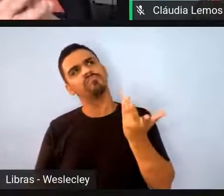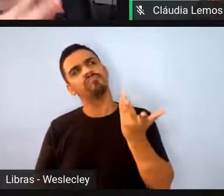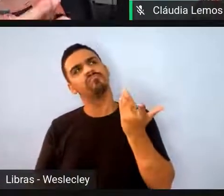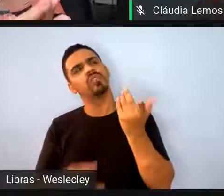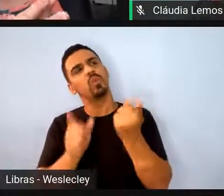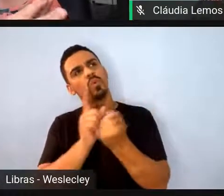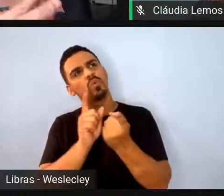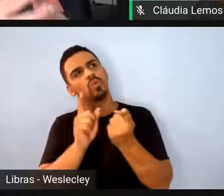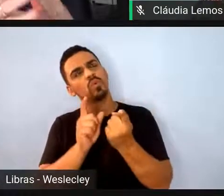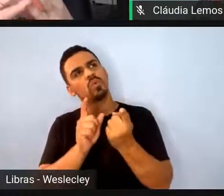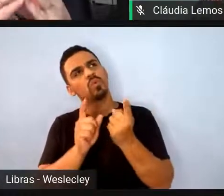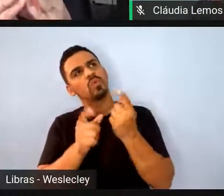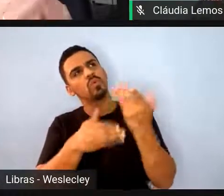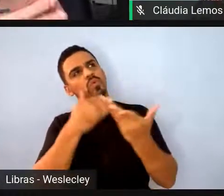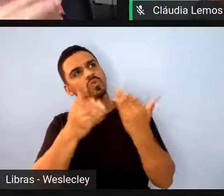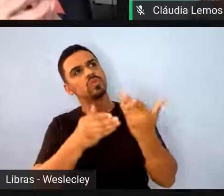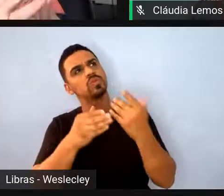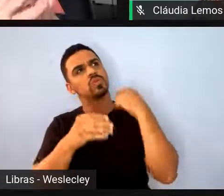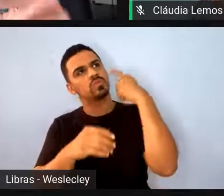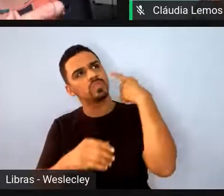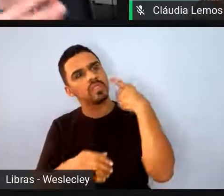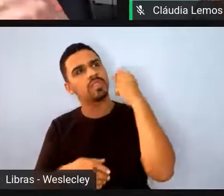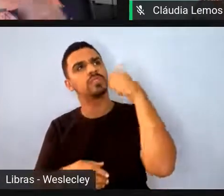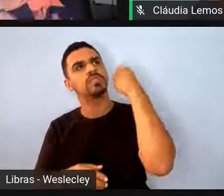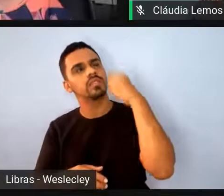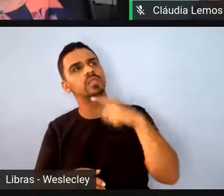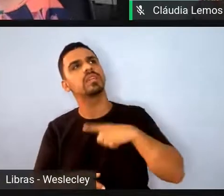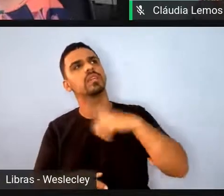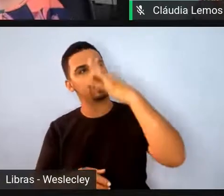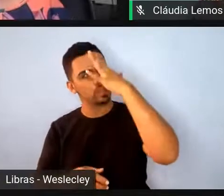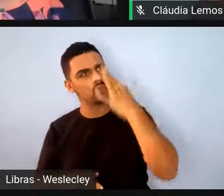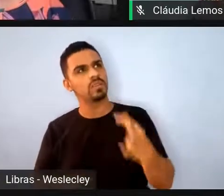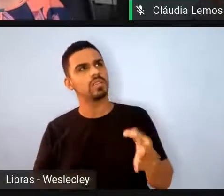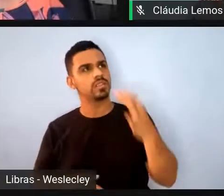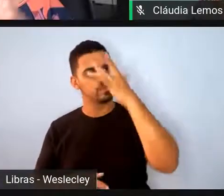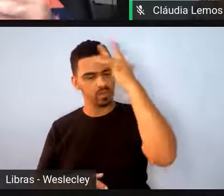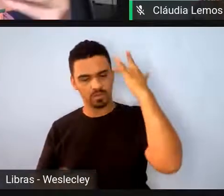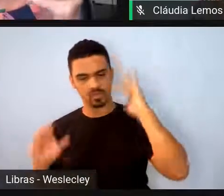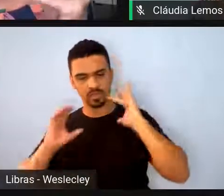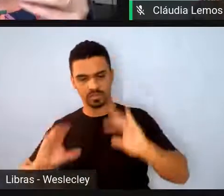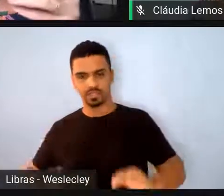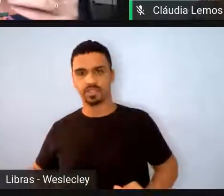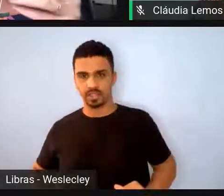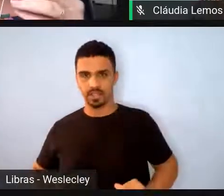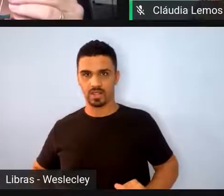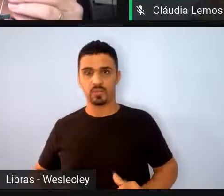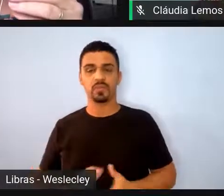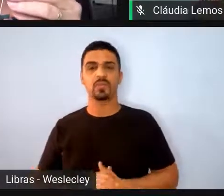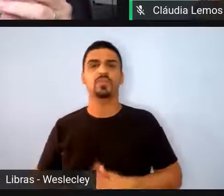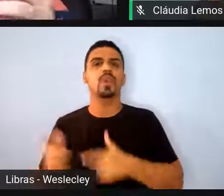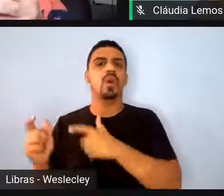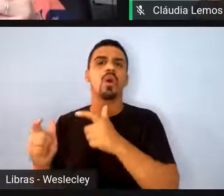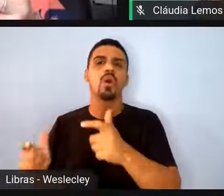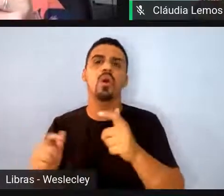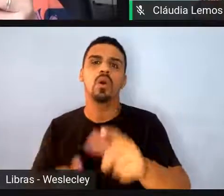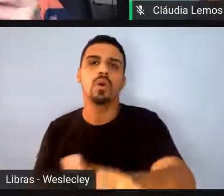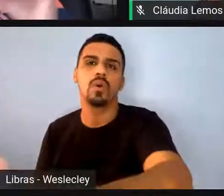uma iniciativa de se fazer compreensível para os cidadãos. Entendeu? Então, assim, onde há a iniciativa